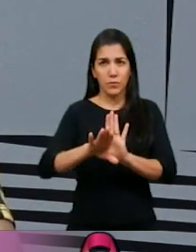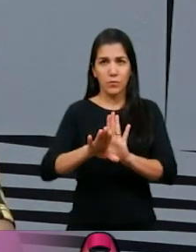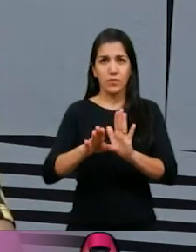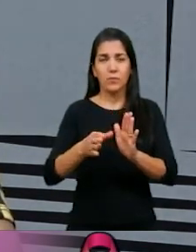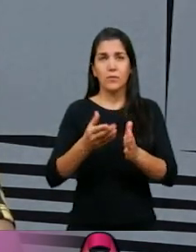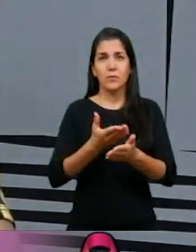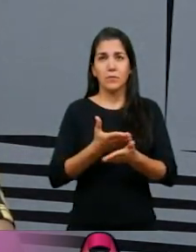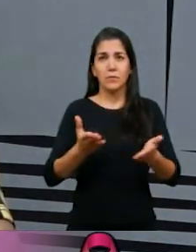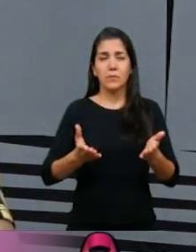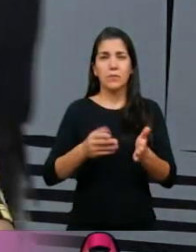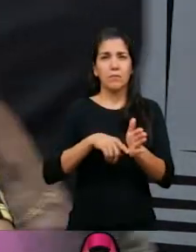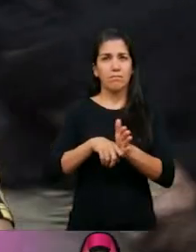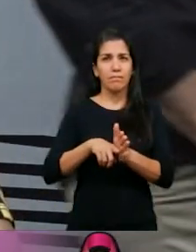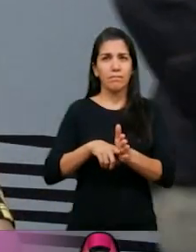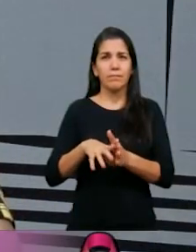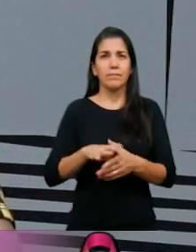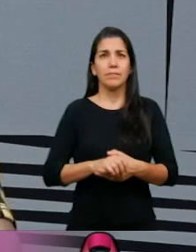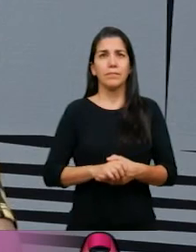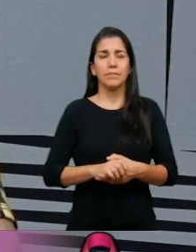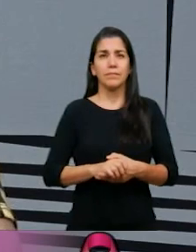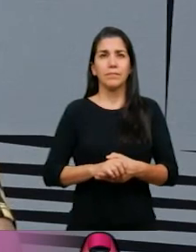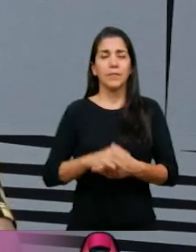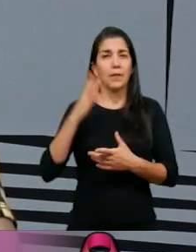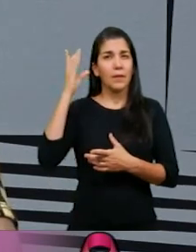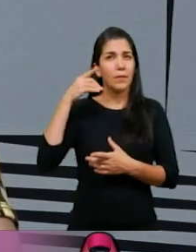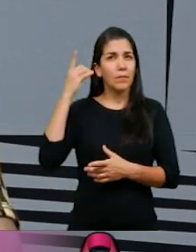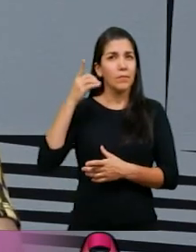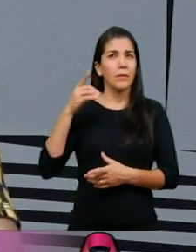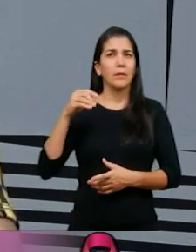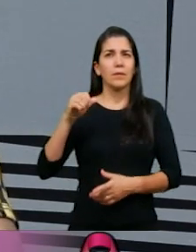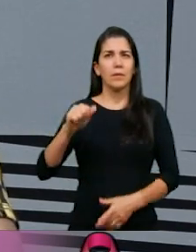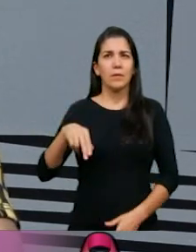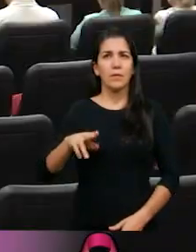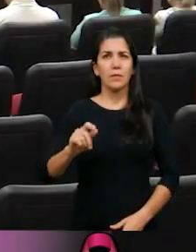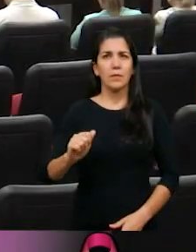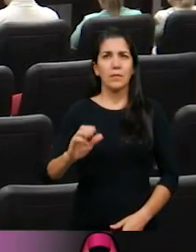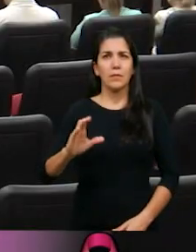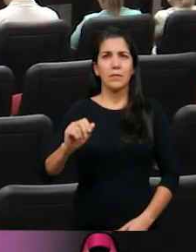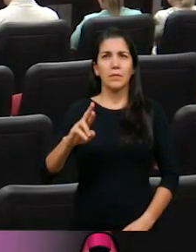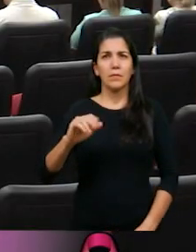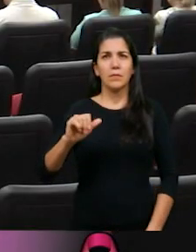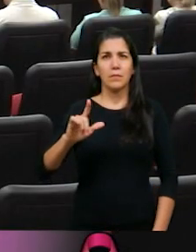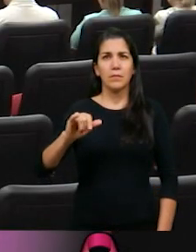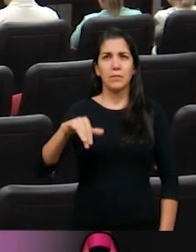seja devidamente analisada. Ana Carolina Serra.